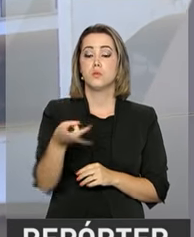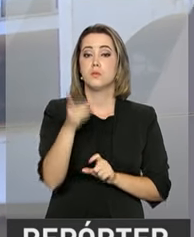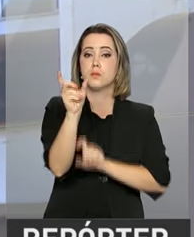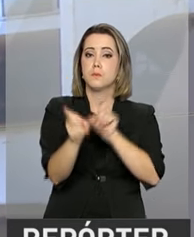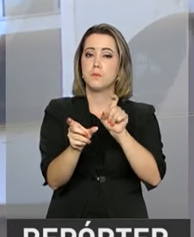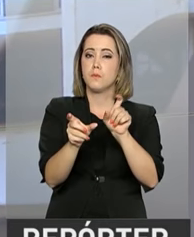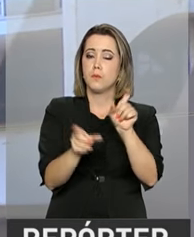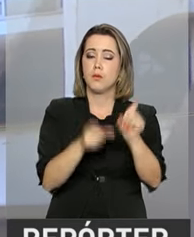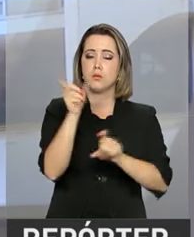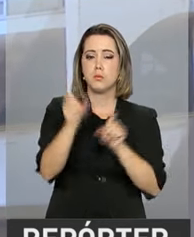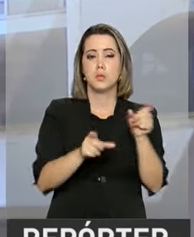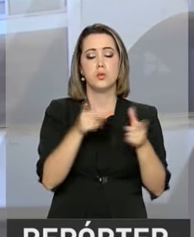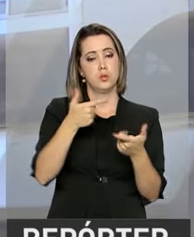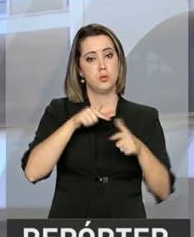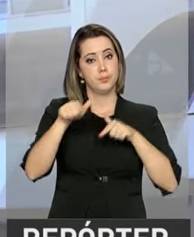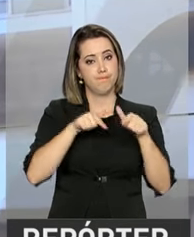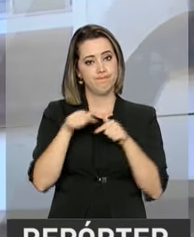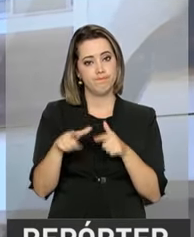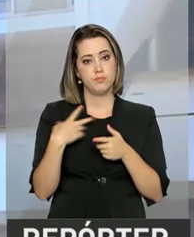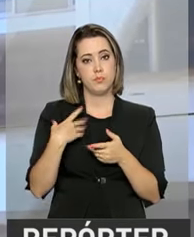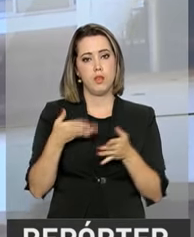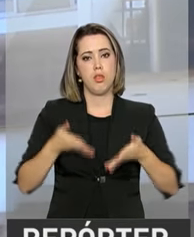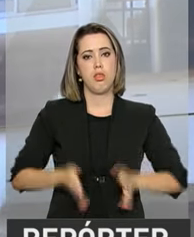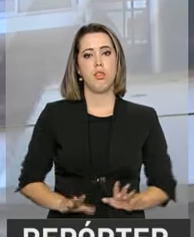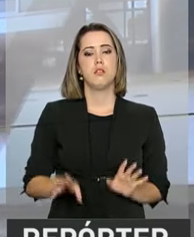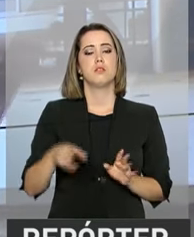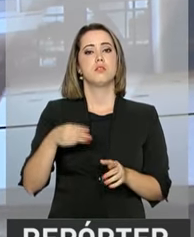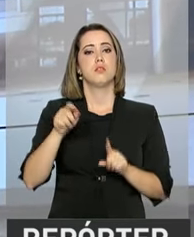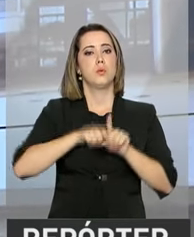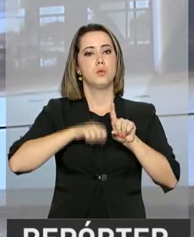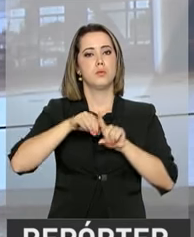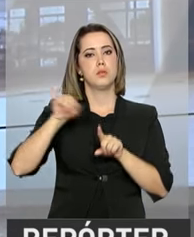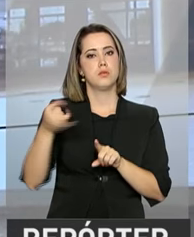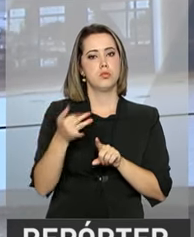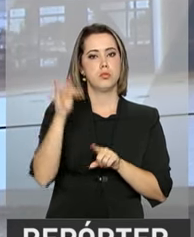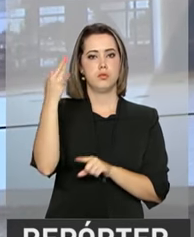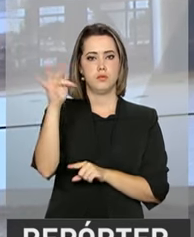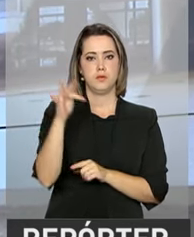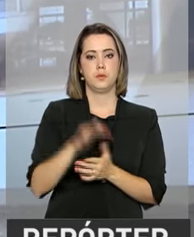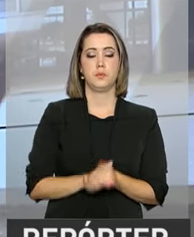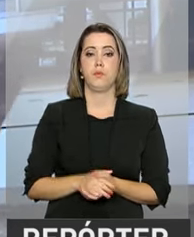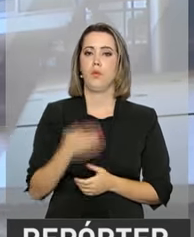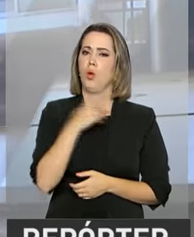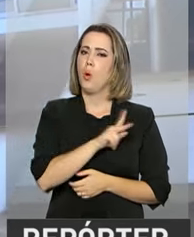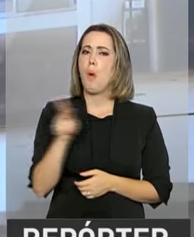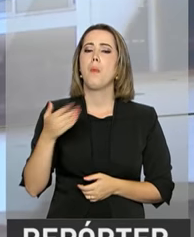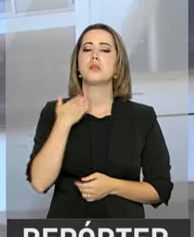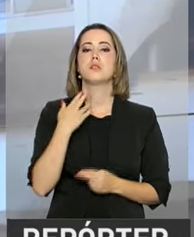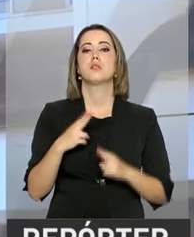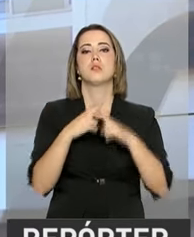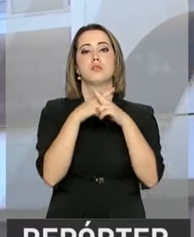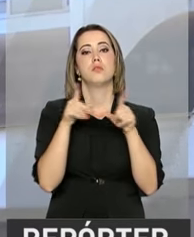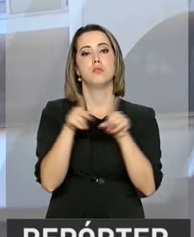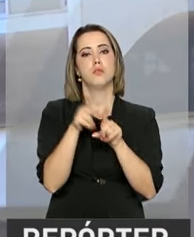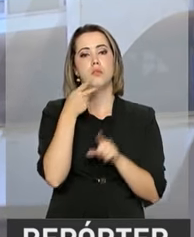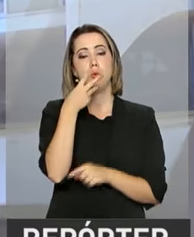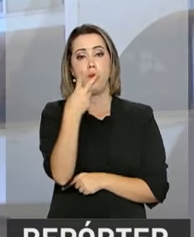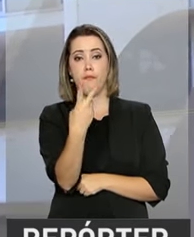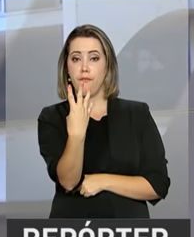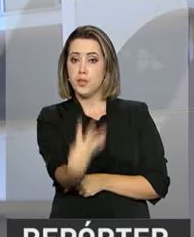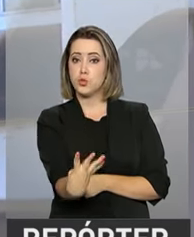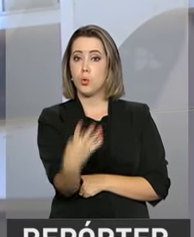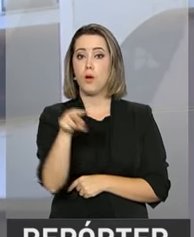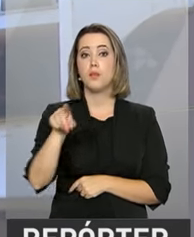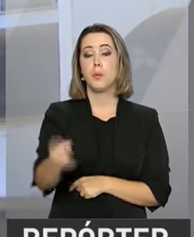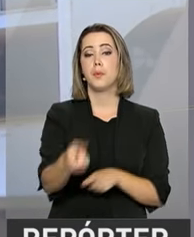milhões e setecentos mil trabalhadores nascidos nos meses de janeiro e fevereiro segundo o presidente da caixa 24 mil